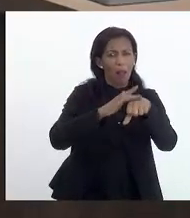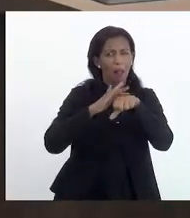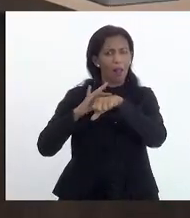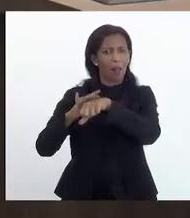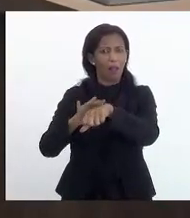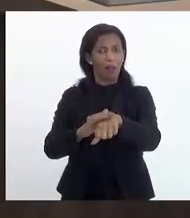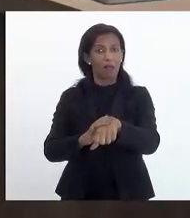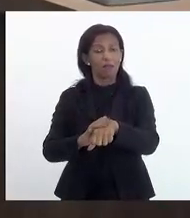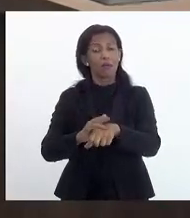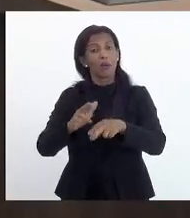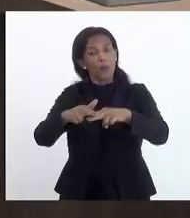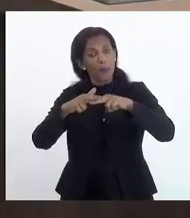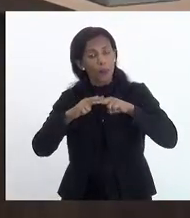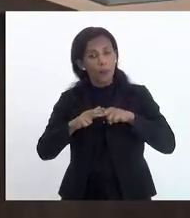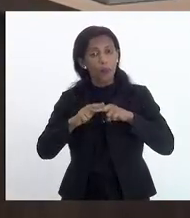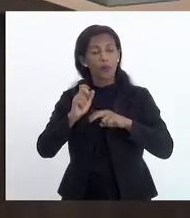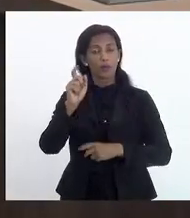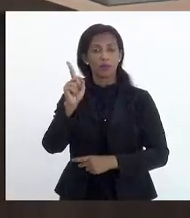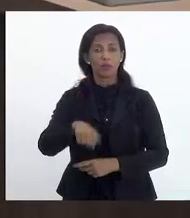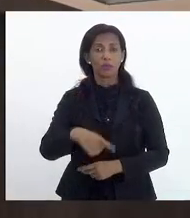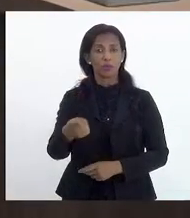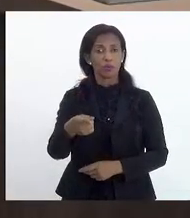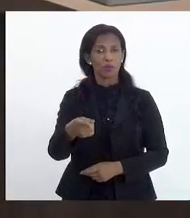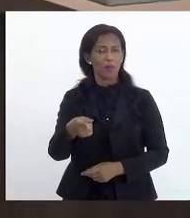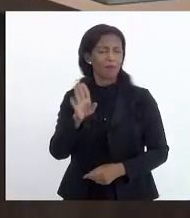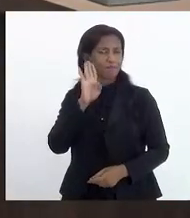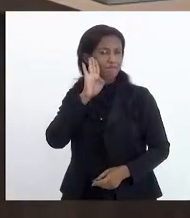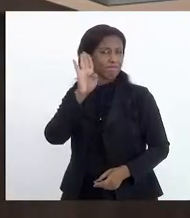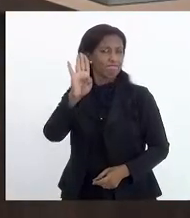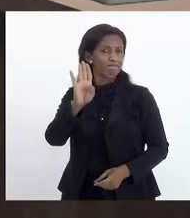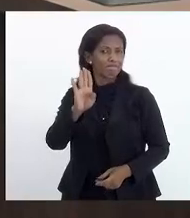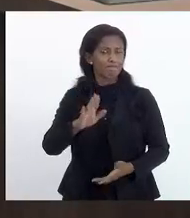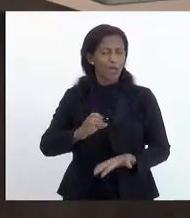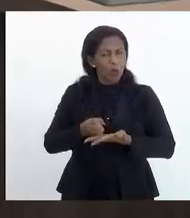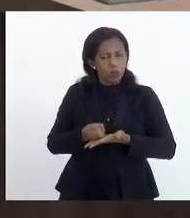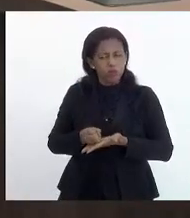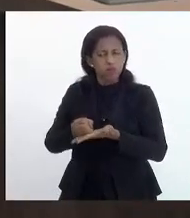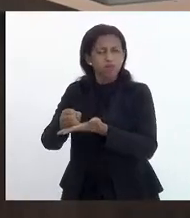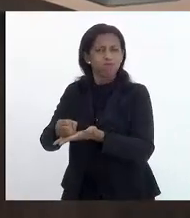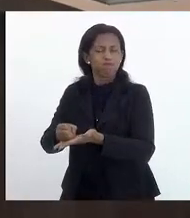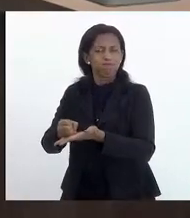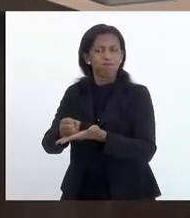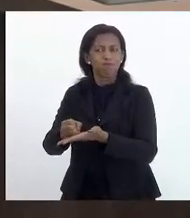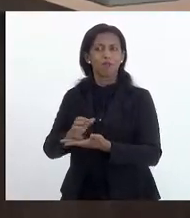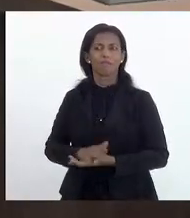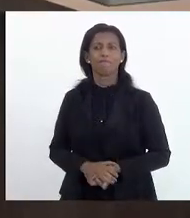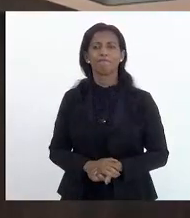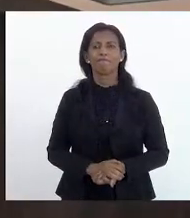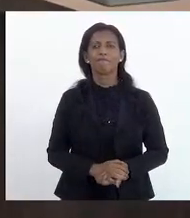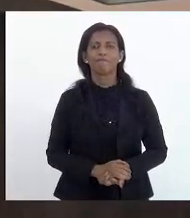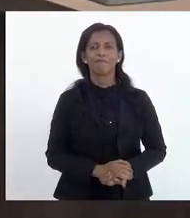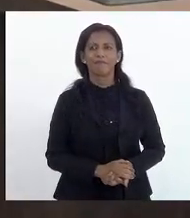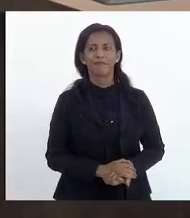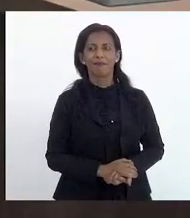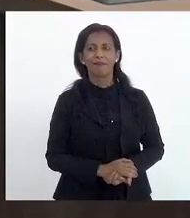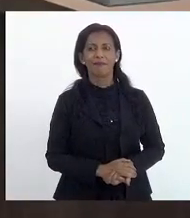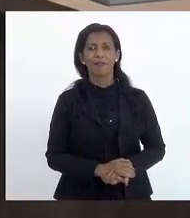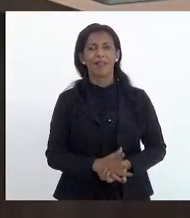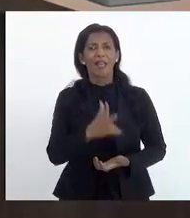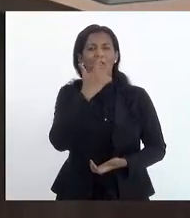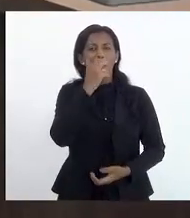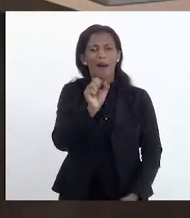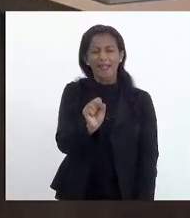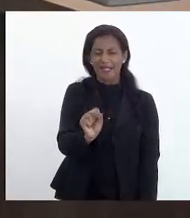isso, é um fundamento, é uma sapata, se a gente quiser usar uma expressão da engenharia civil, é uma